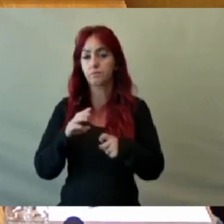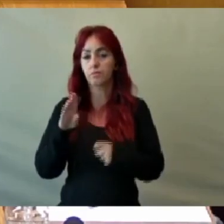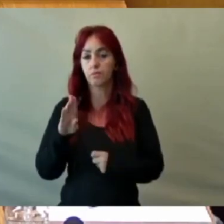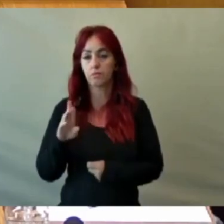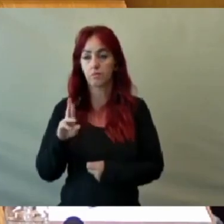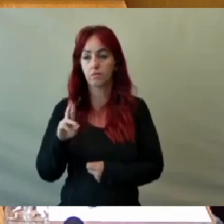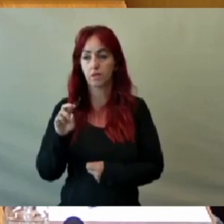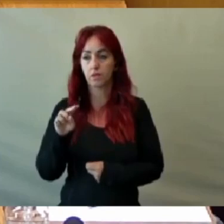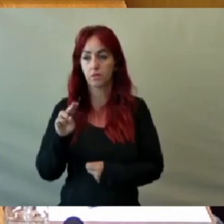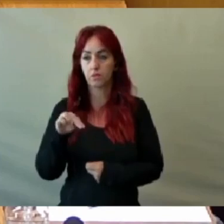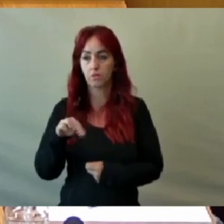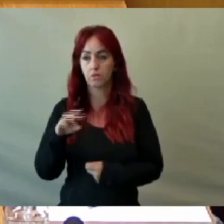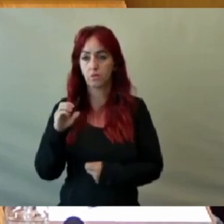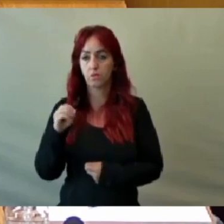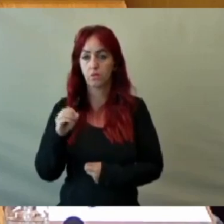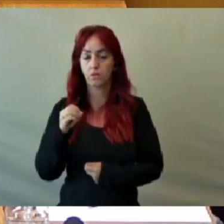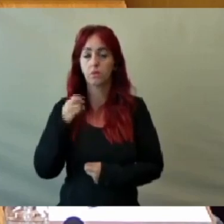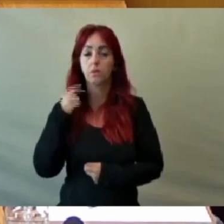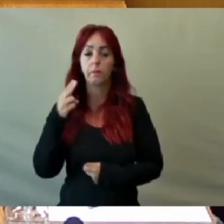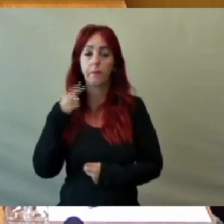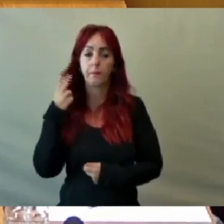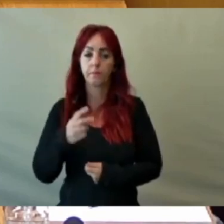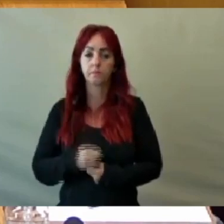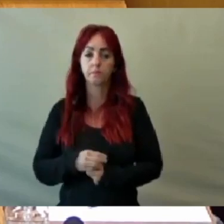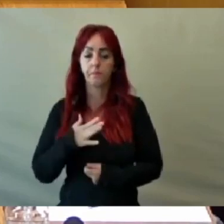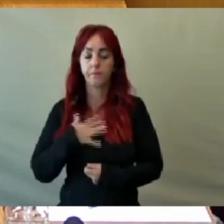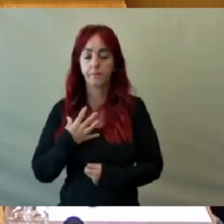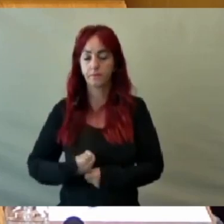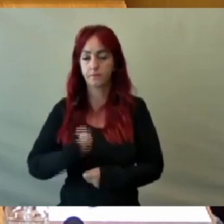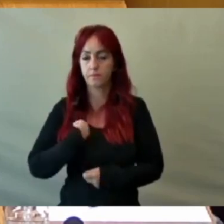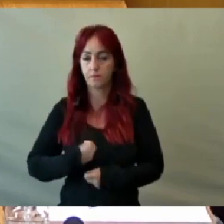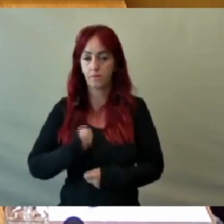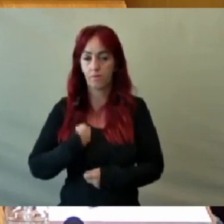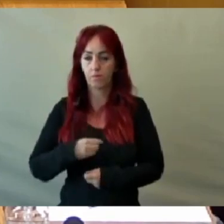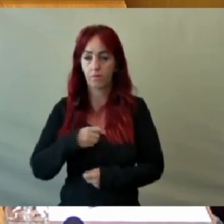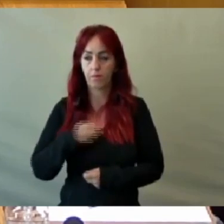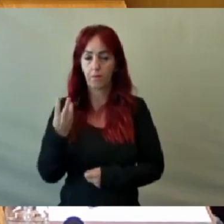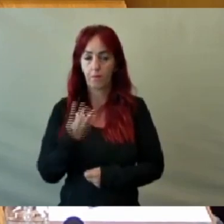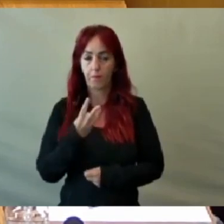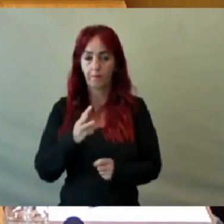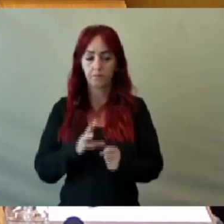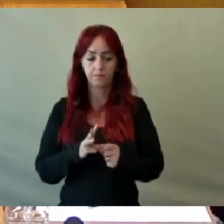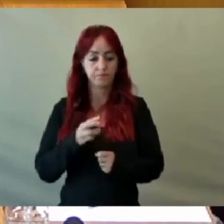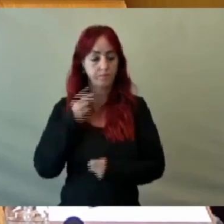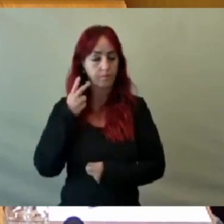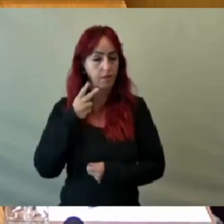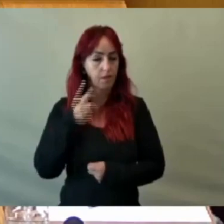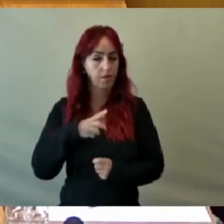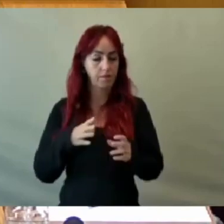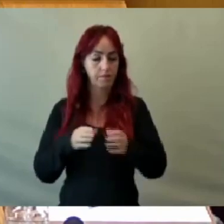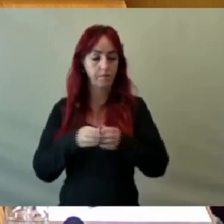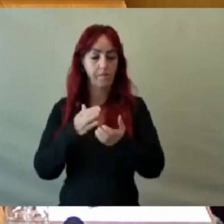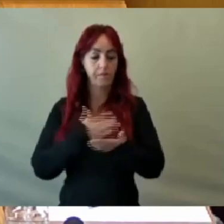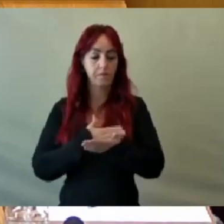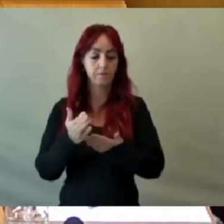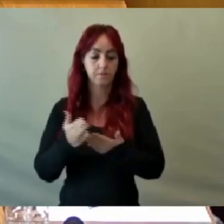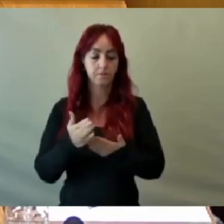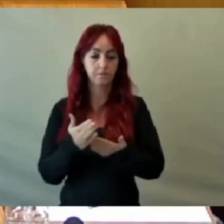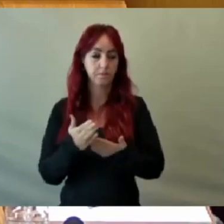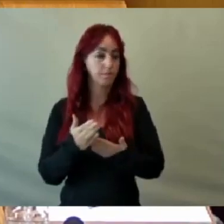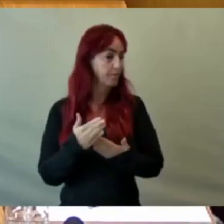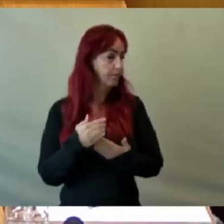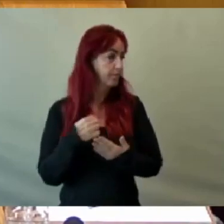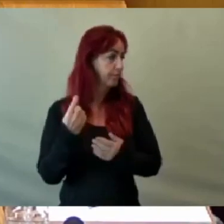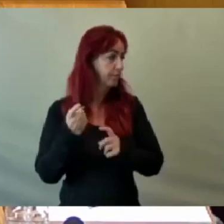Bom, com a minha presença, tendo três vereadores, havendo coro, damos início aos nossos trabalhos.